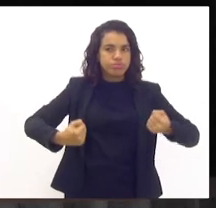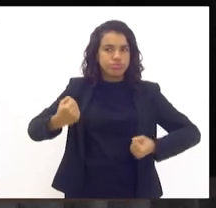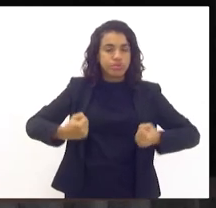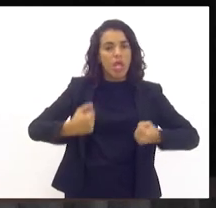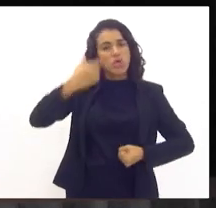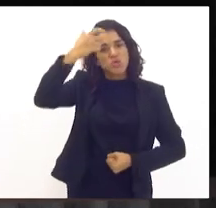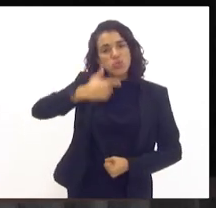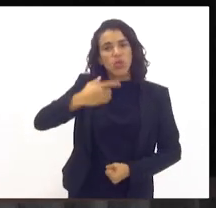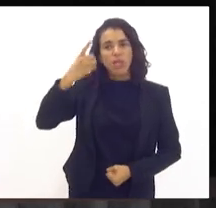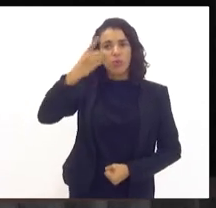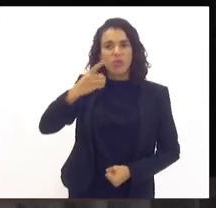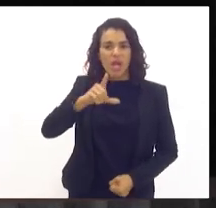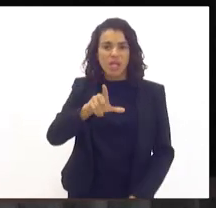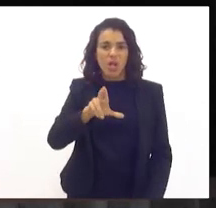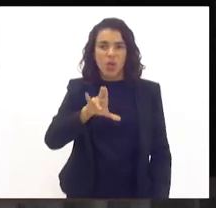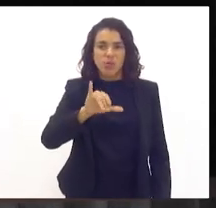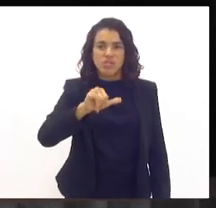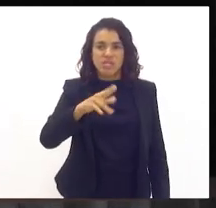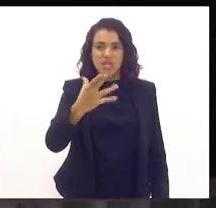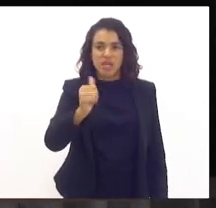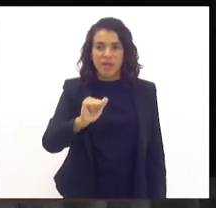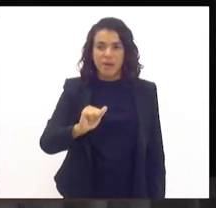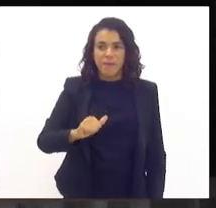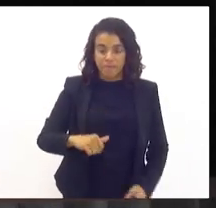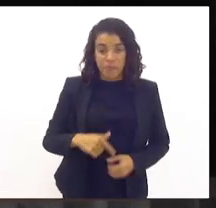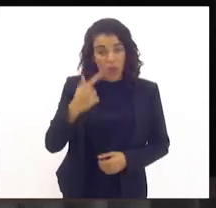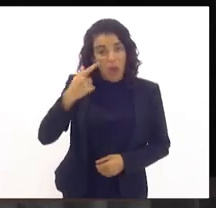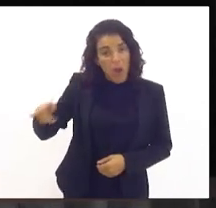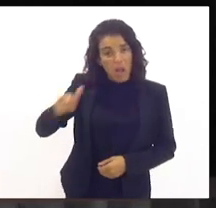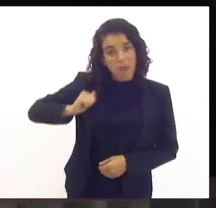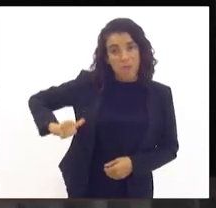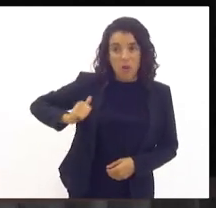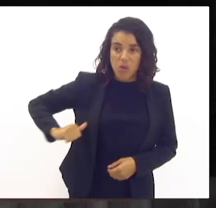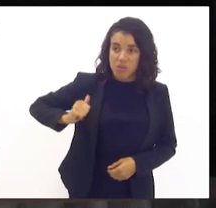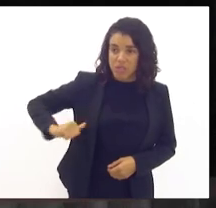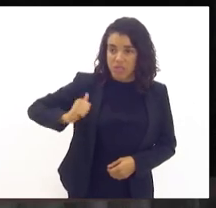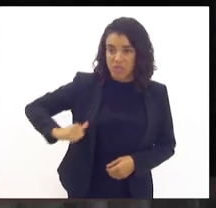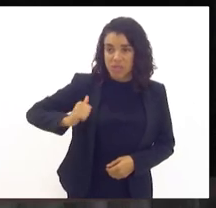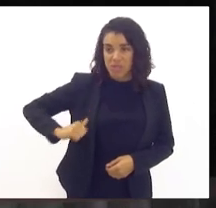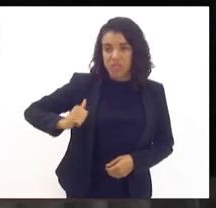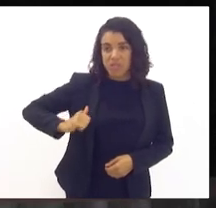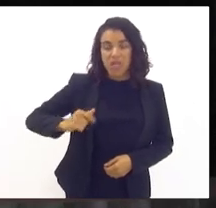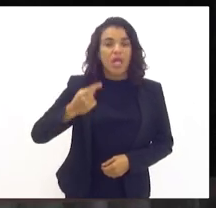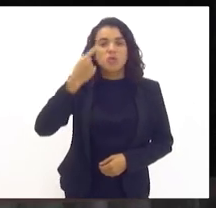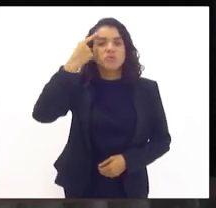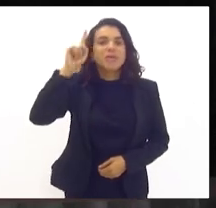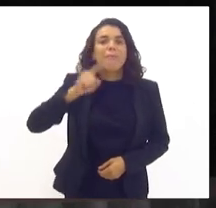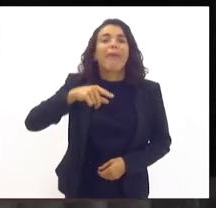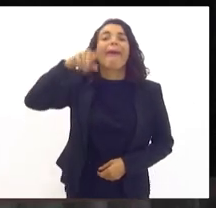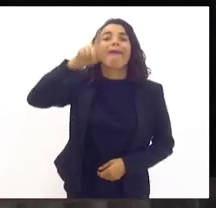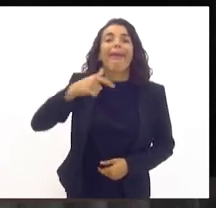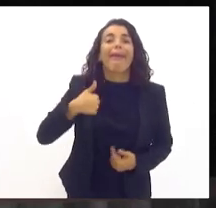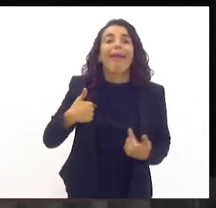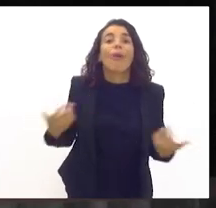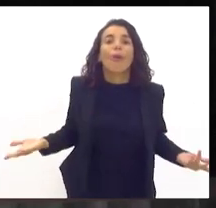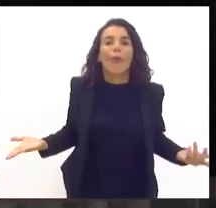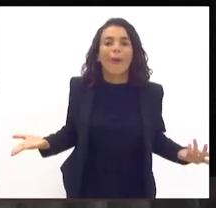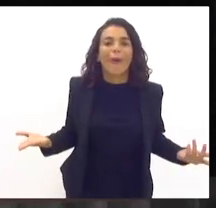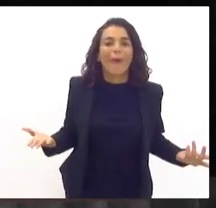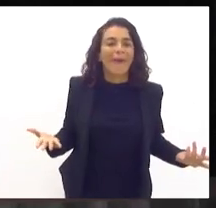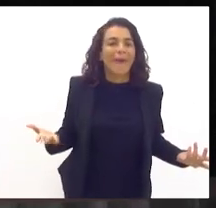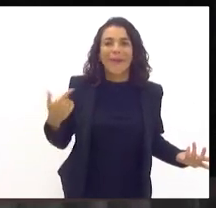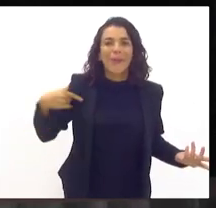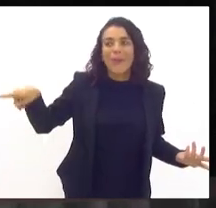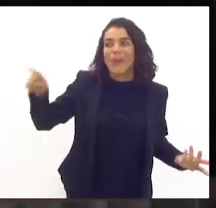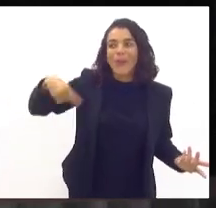deputada Lucinha. Deputada? Mandei pegar a minha bolsa. Eles pegaram a minha carteira, não sabia nem quem eu era. De